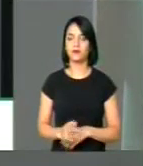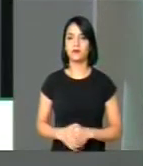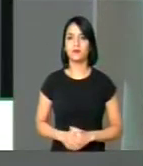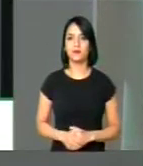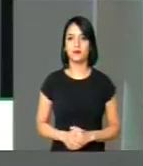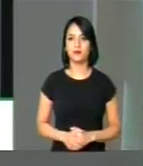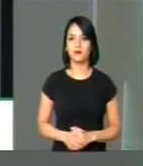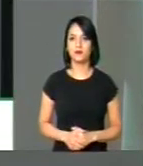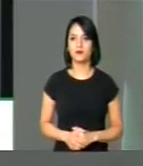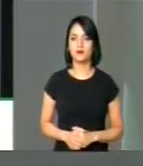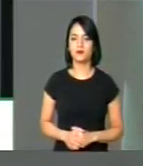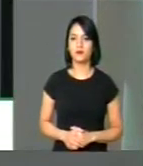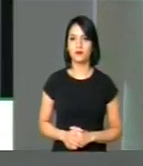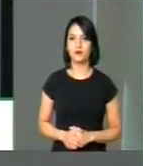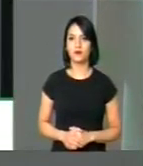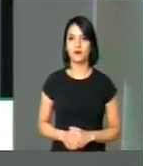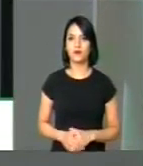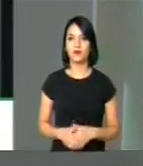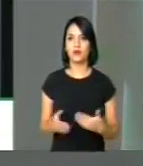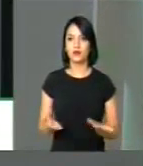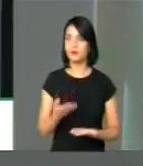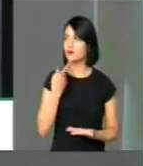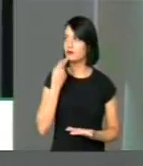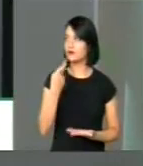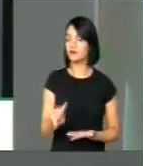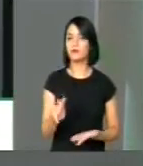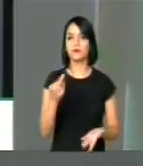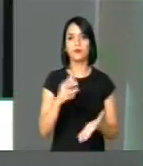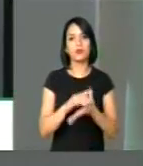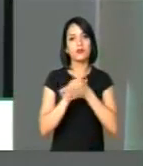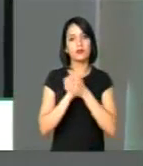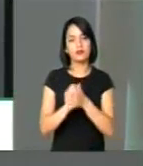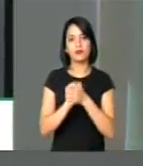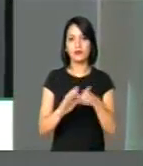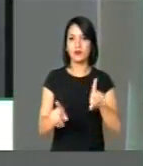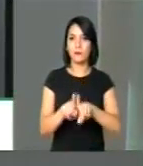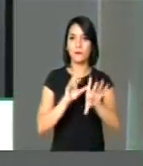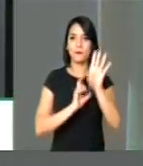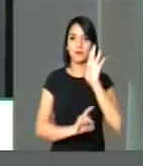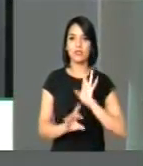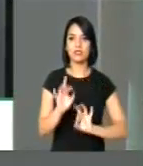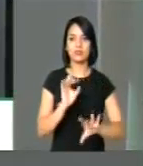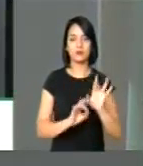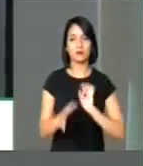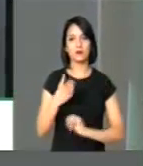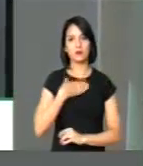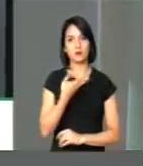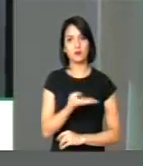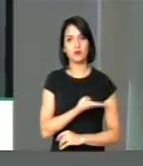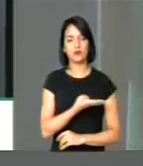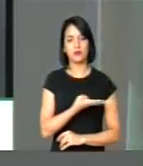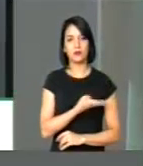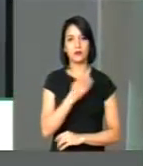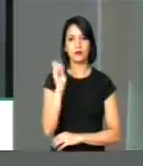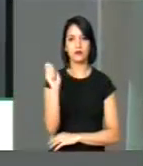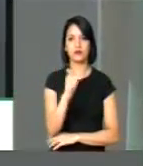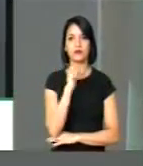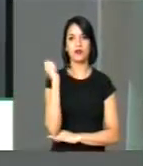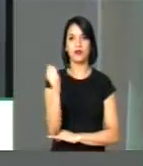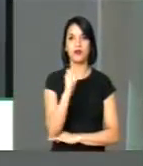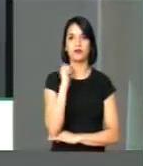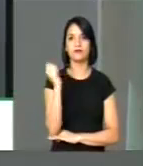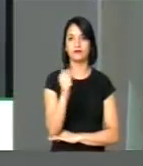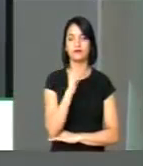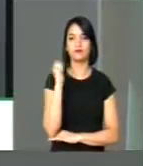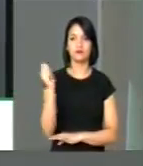manifestar aqui a minha saudação também especial aos meus colegas lá do Rio Grande do Sul, sindicalista